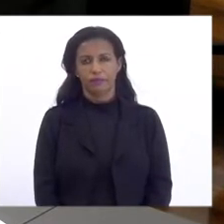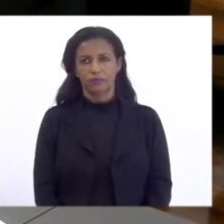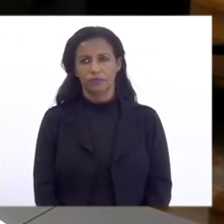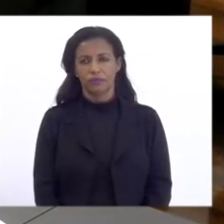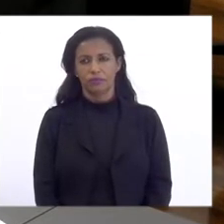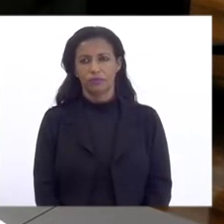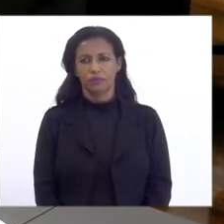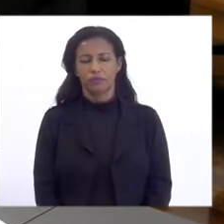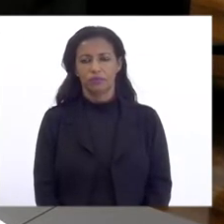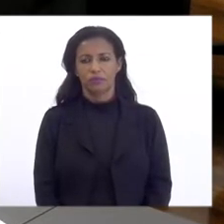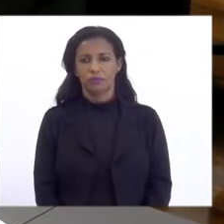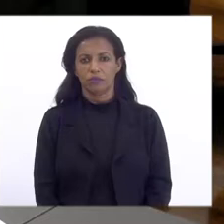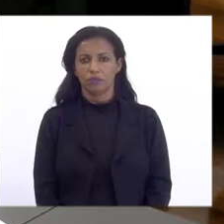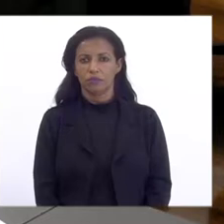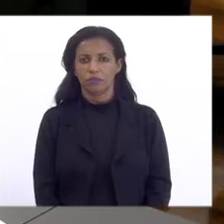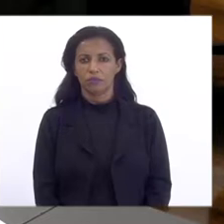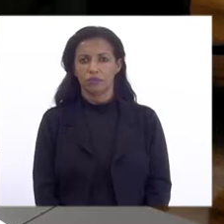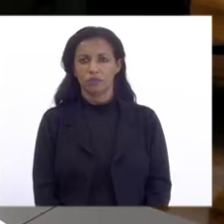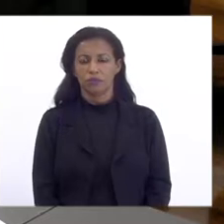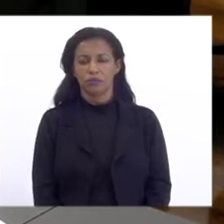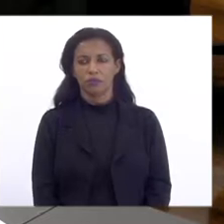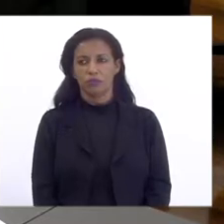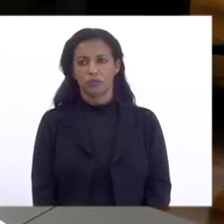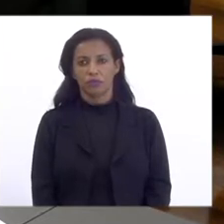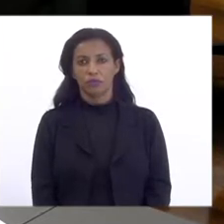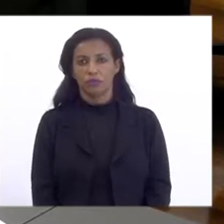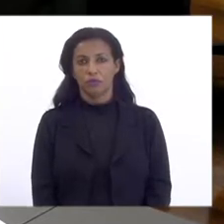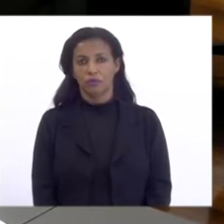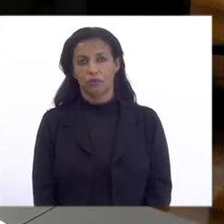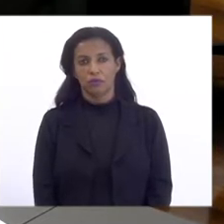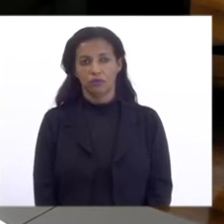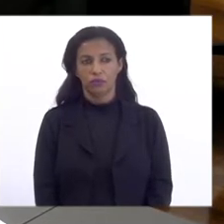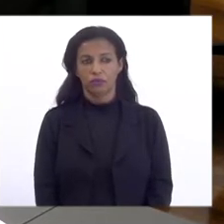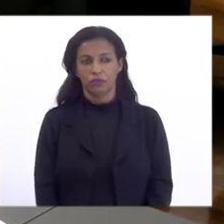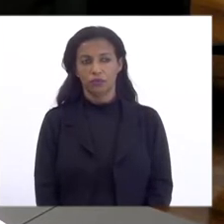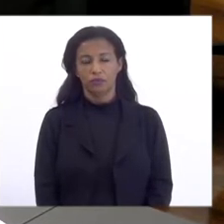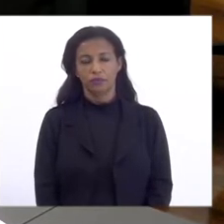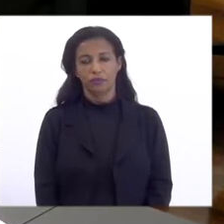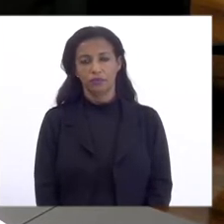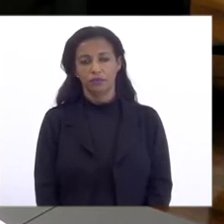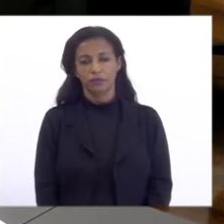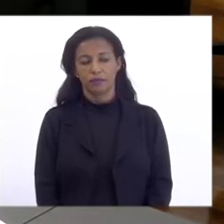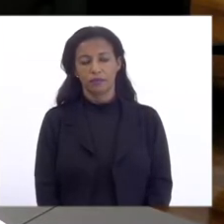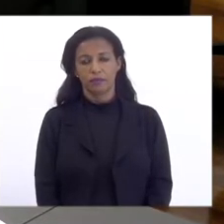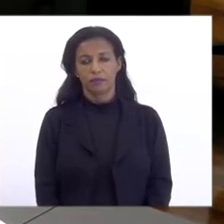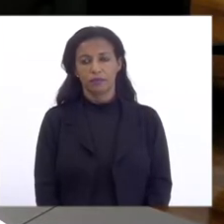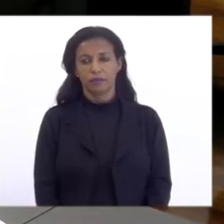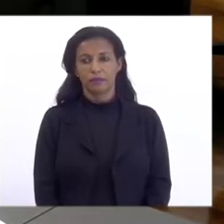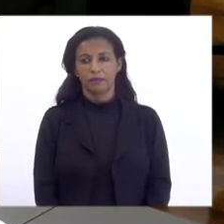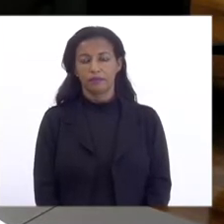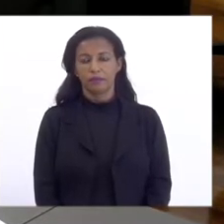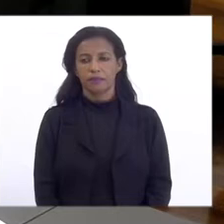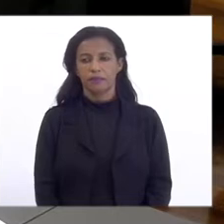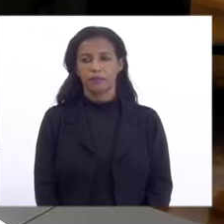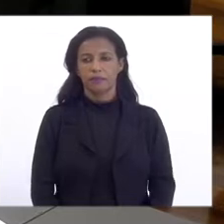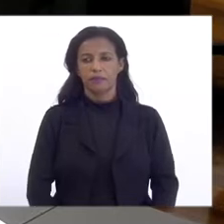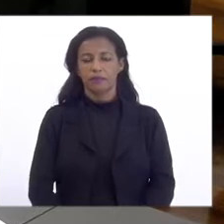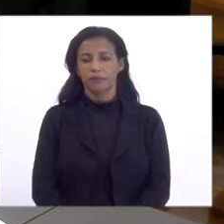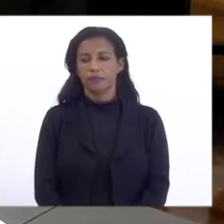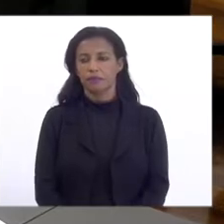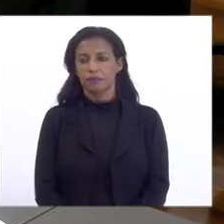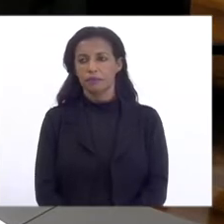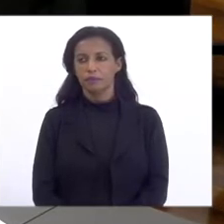Café quando eu acordo, depois não tomo mais. Até tomo, mas não ligo. Uma deliberação da